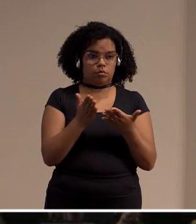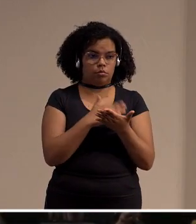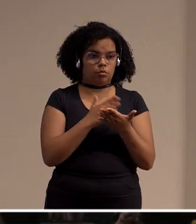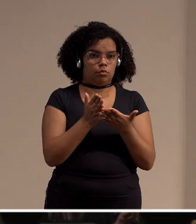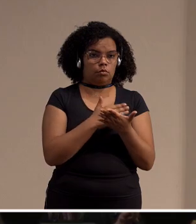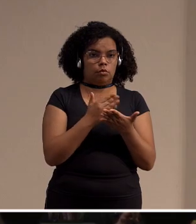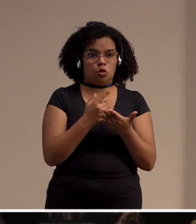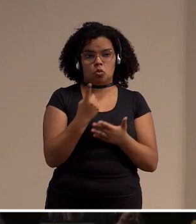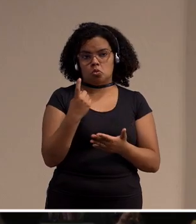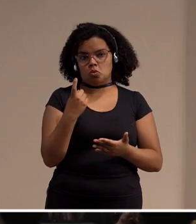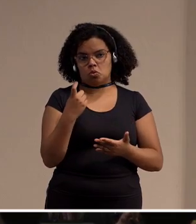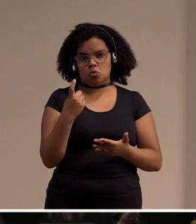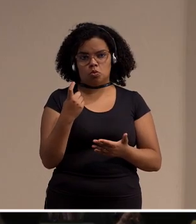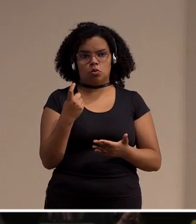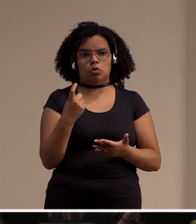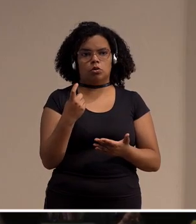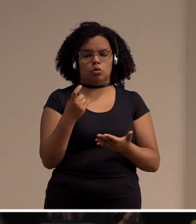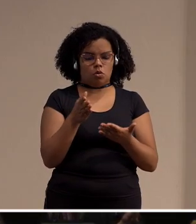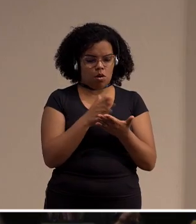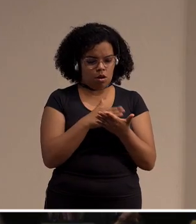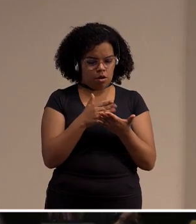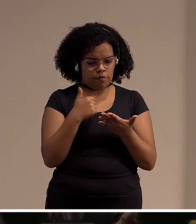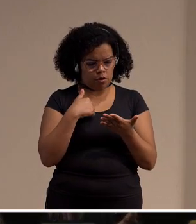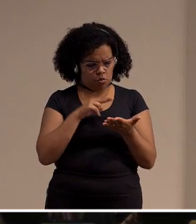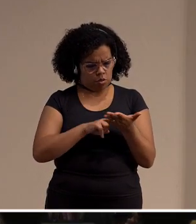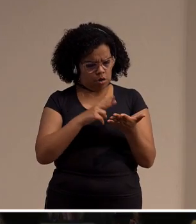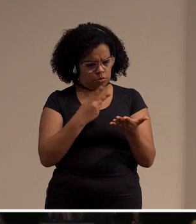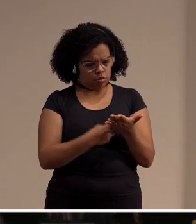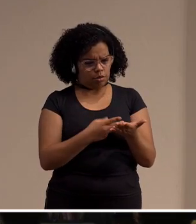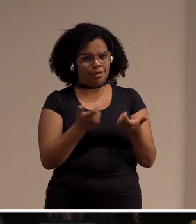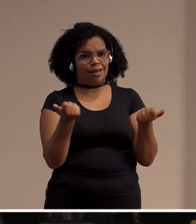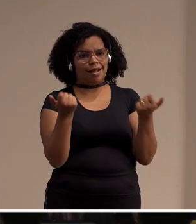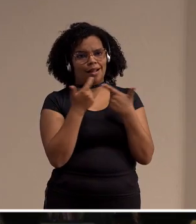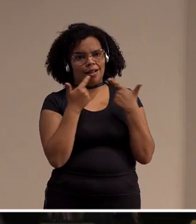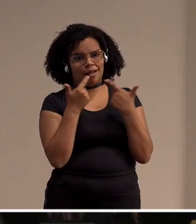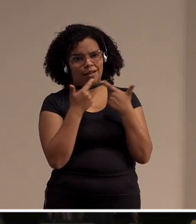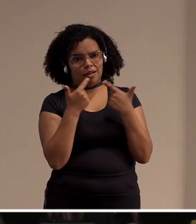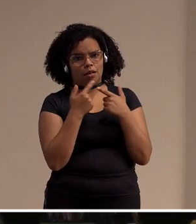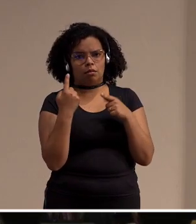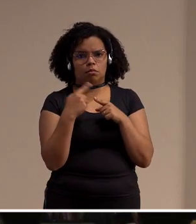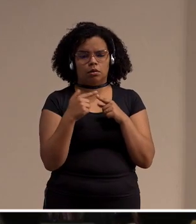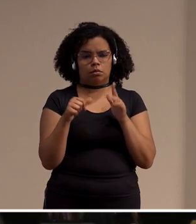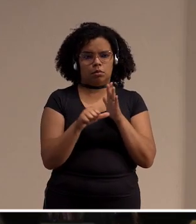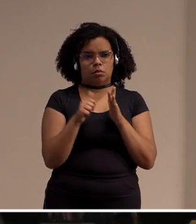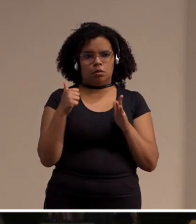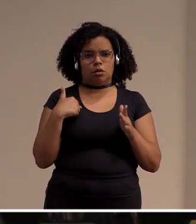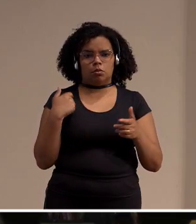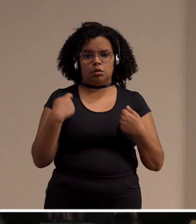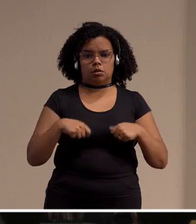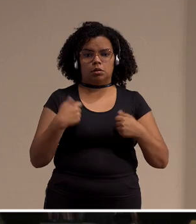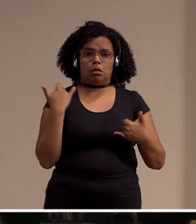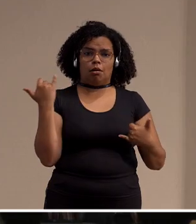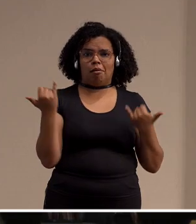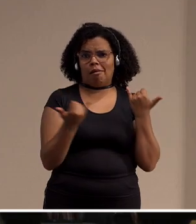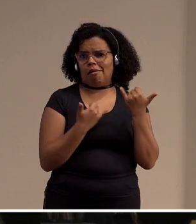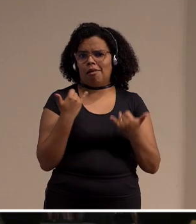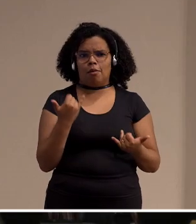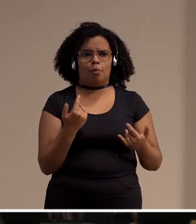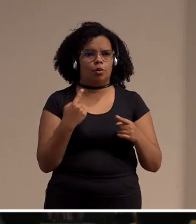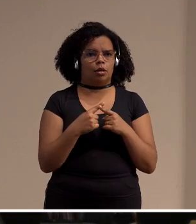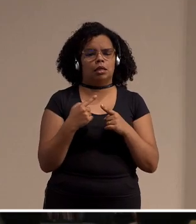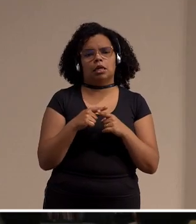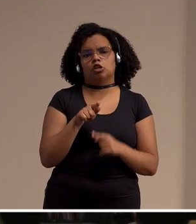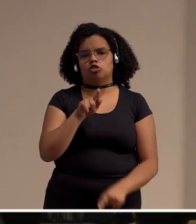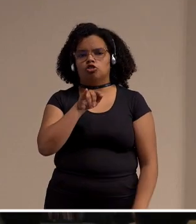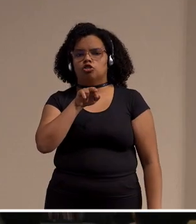que eu traduzi rindo, assim, dando risada. Porque, primeiro, eu tive que me divertir muito, porque tem muita gíria.